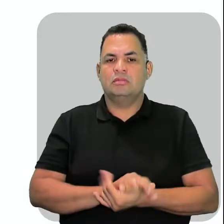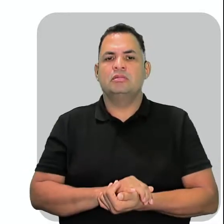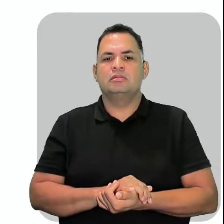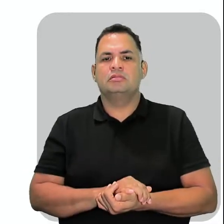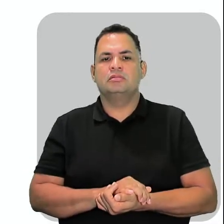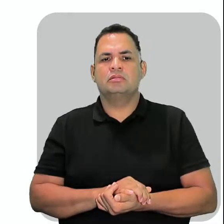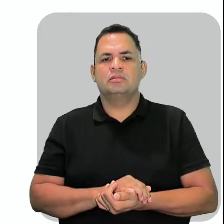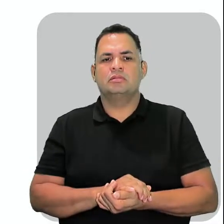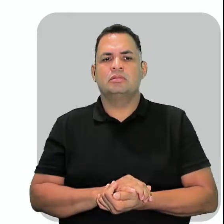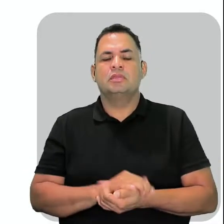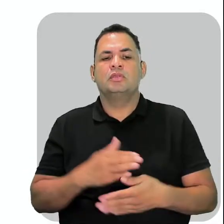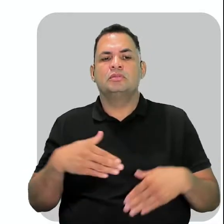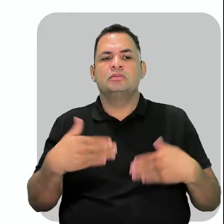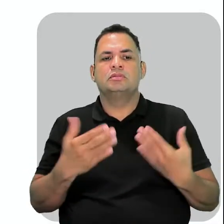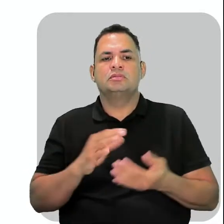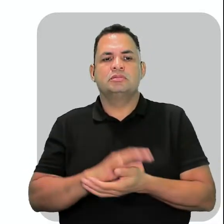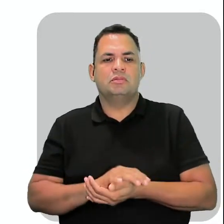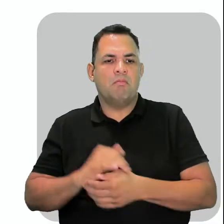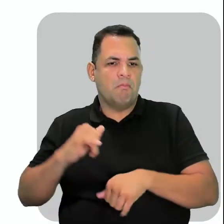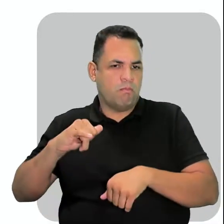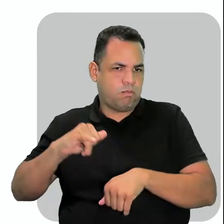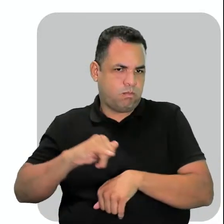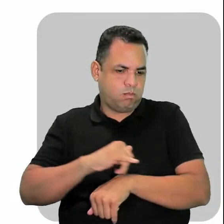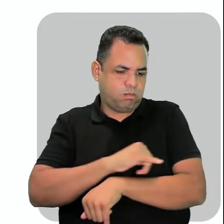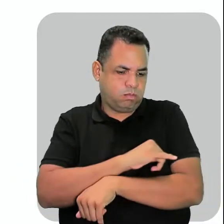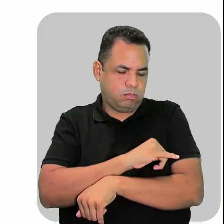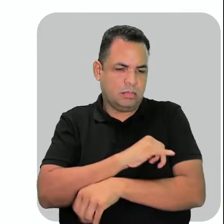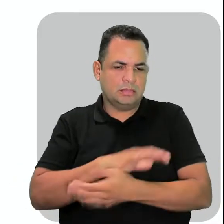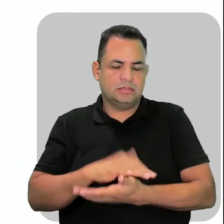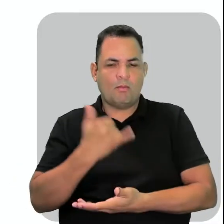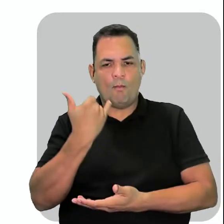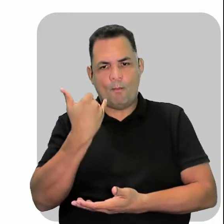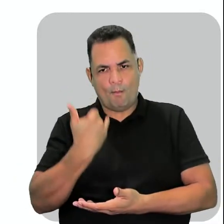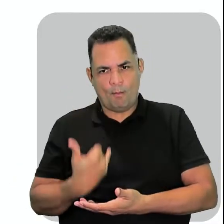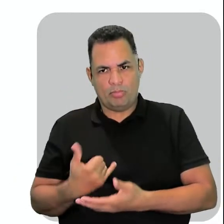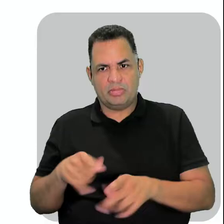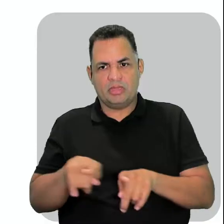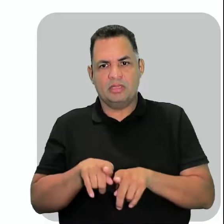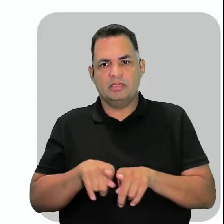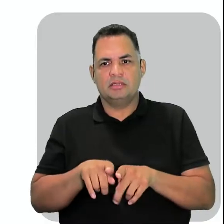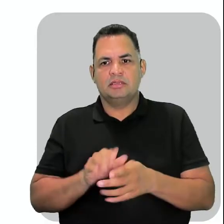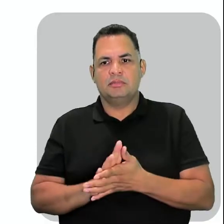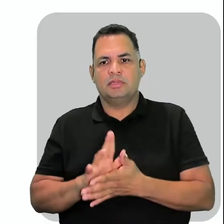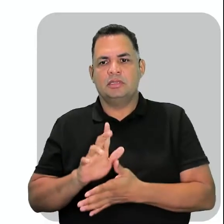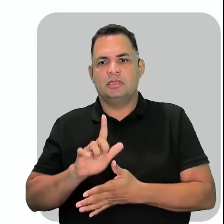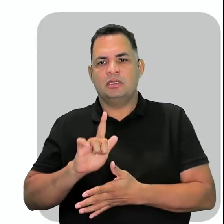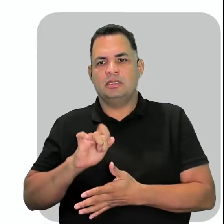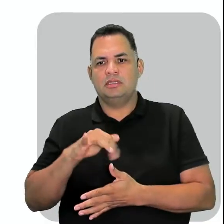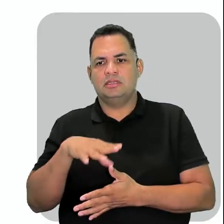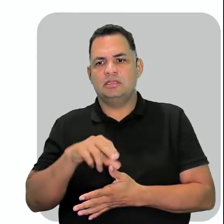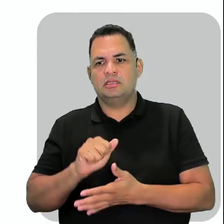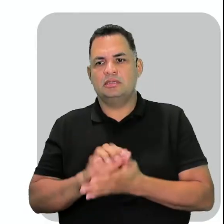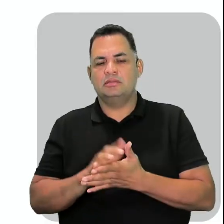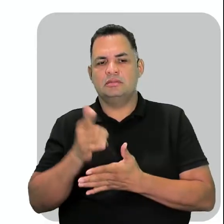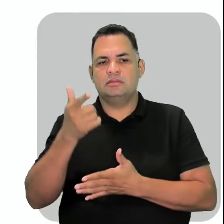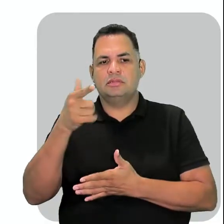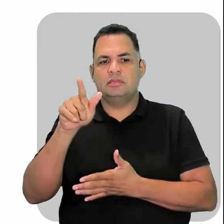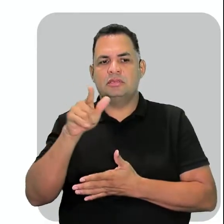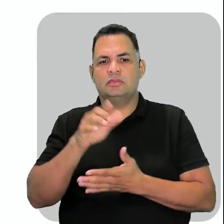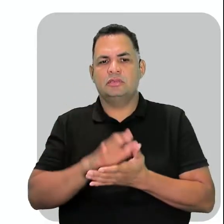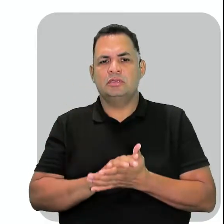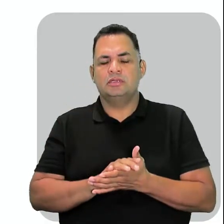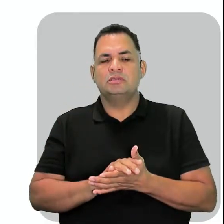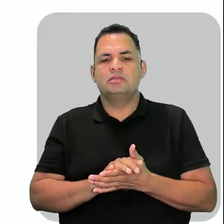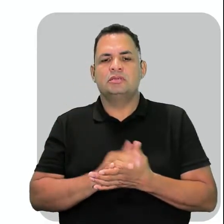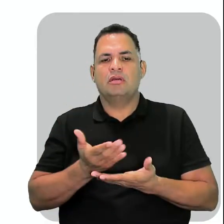metabólicos. Isso inclui ganhar e perder peso. Já a lisina, que é um outro